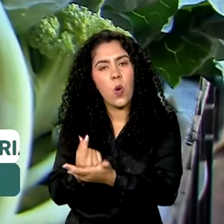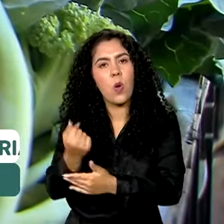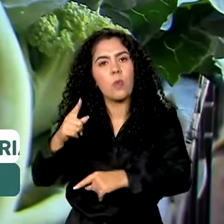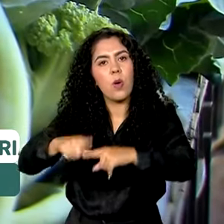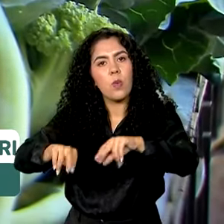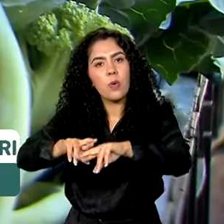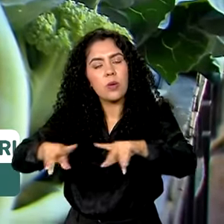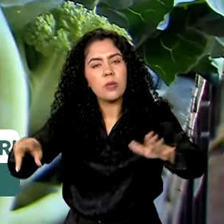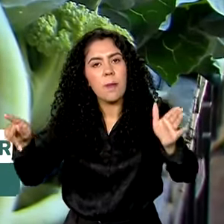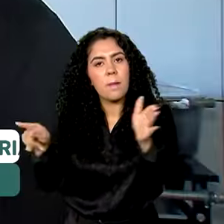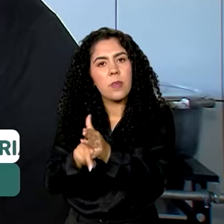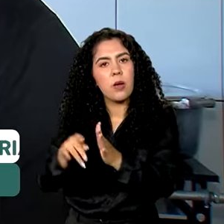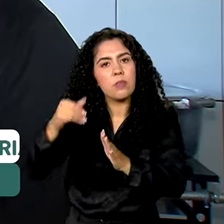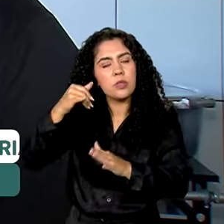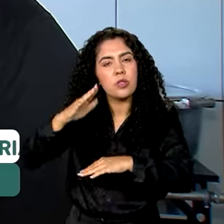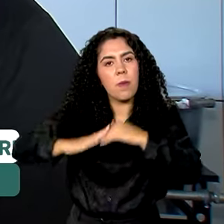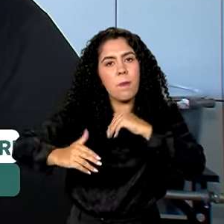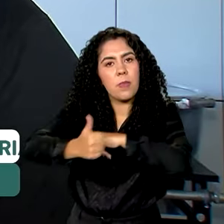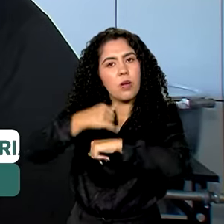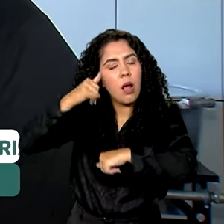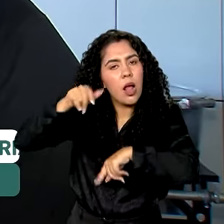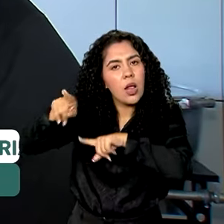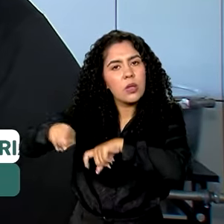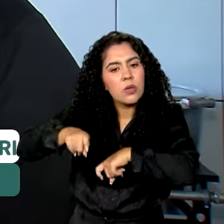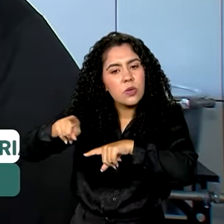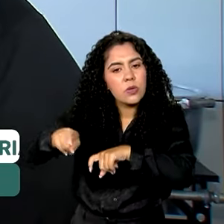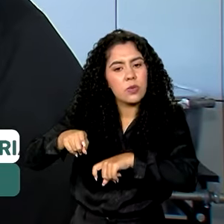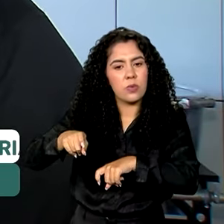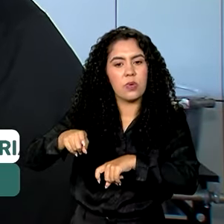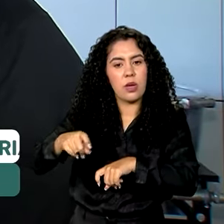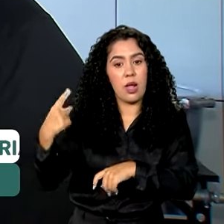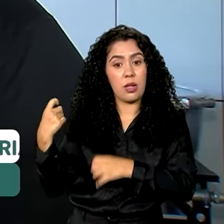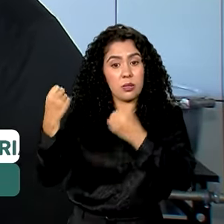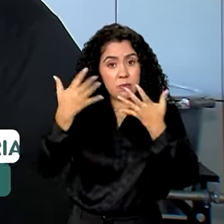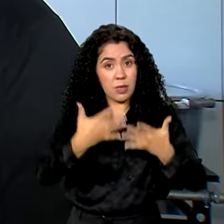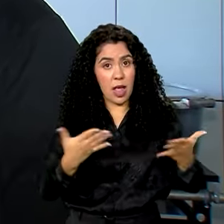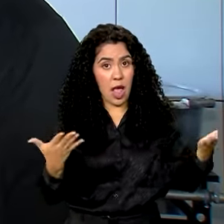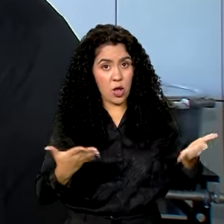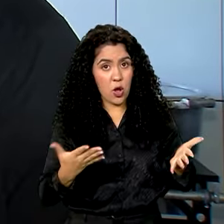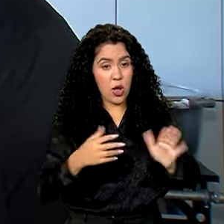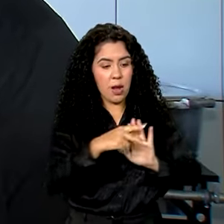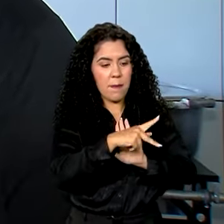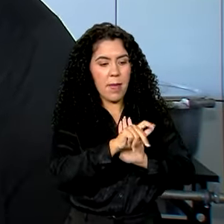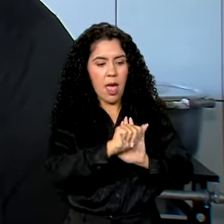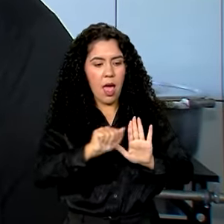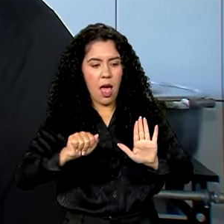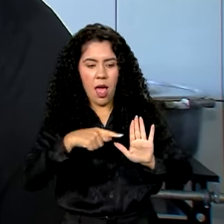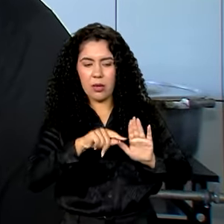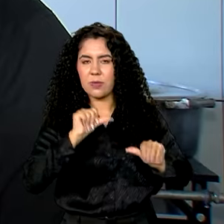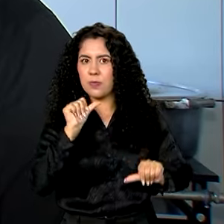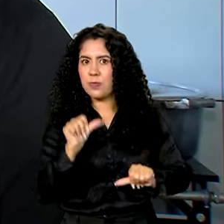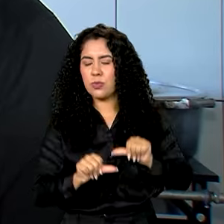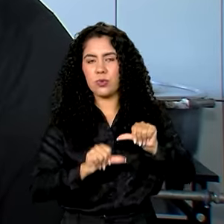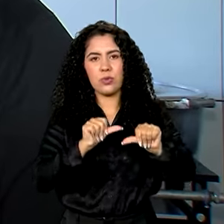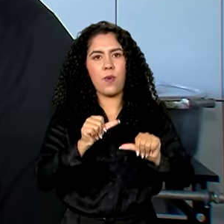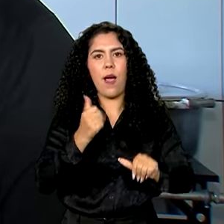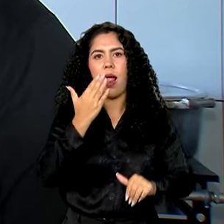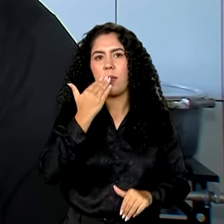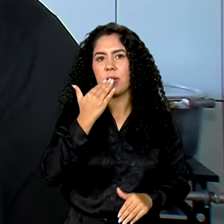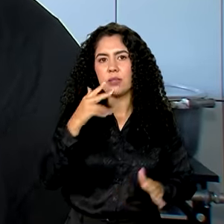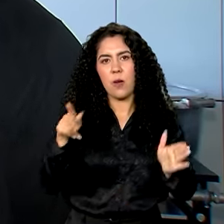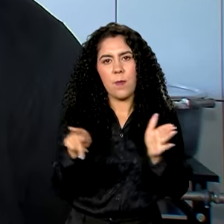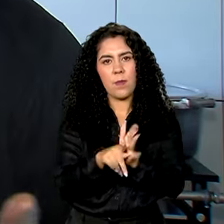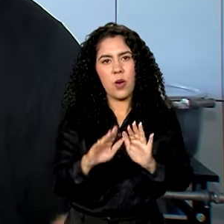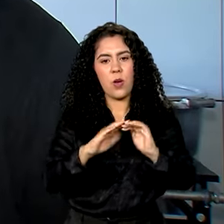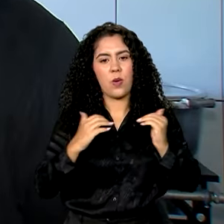pequenos agricultores locais. Com o PAA, mudou totalmente, né? a alimentação da comunidade. Então,